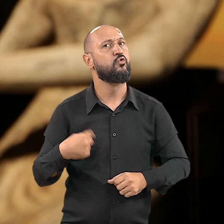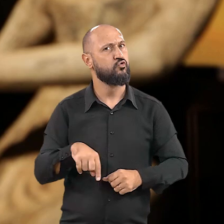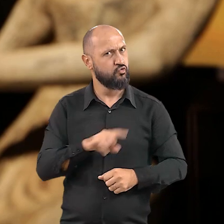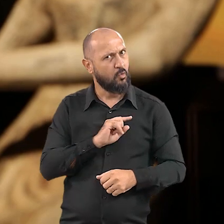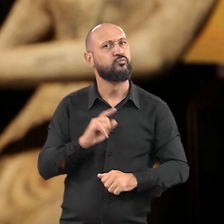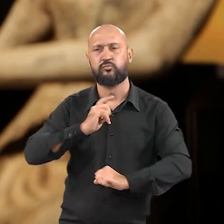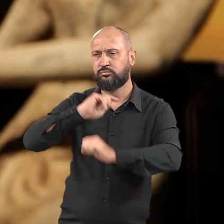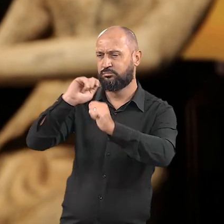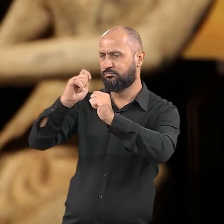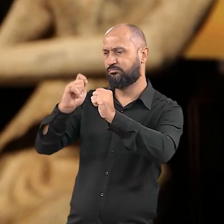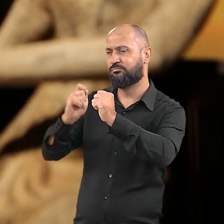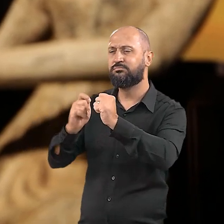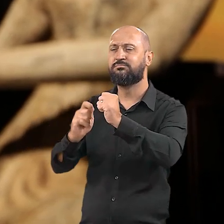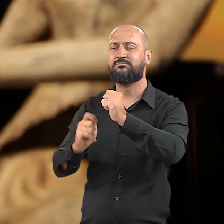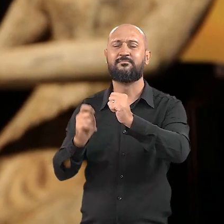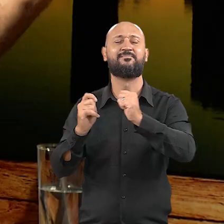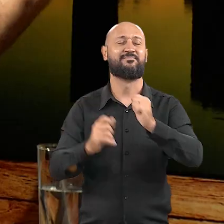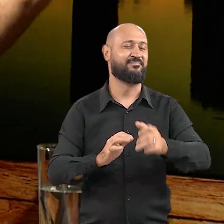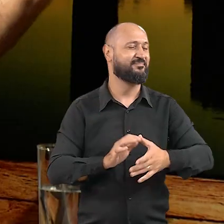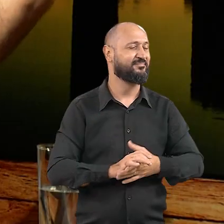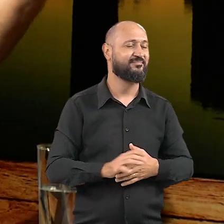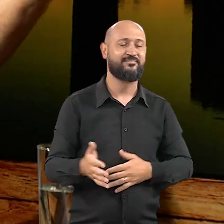nosso artesanato,